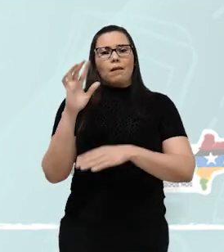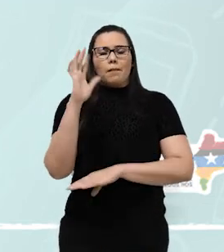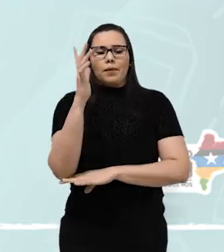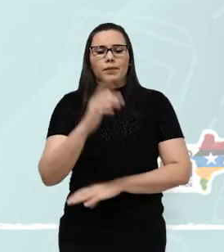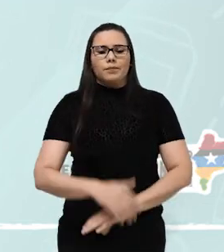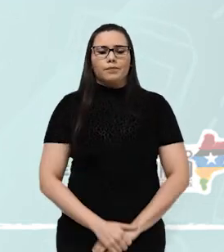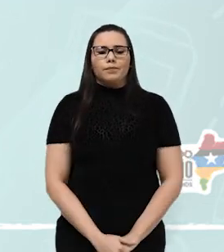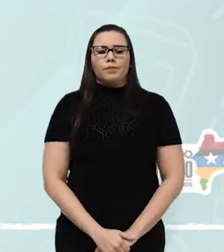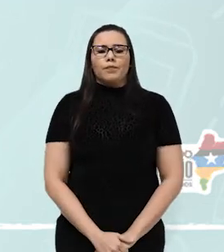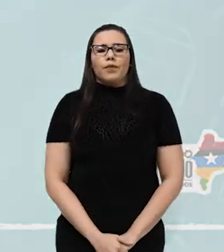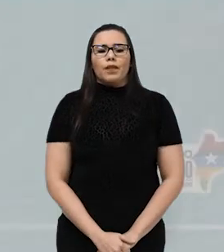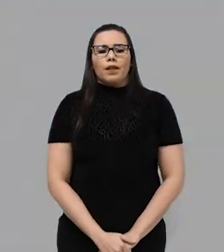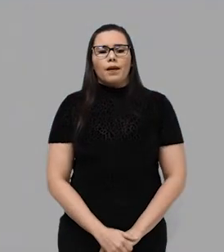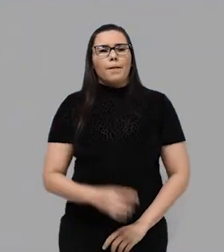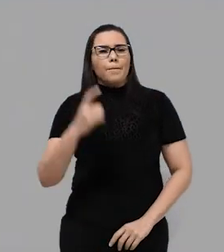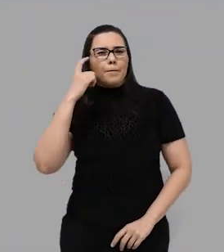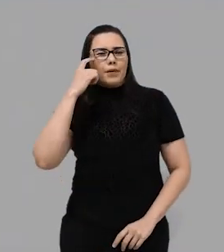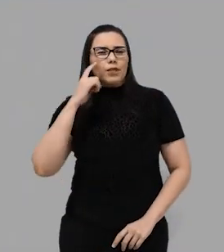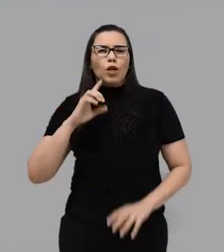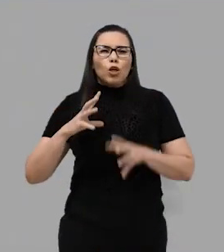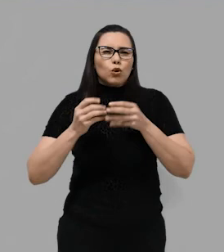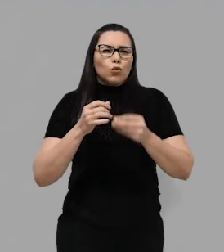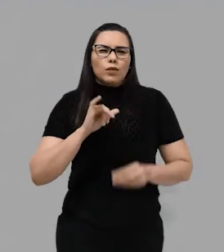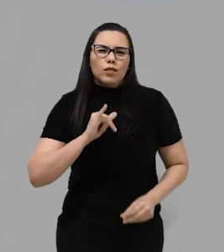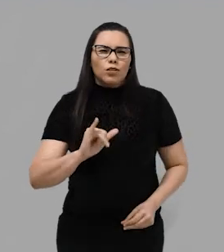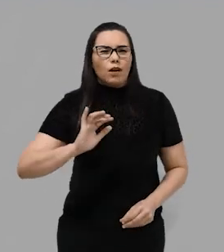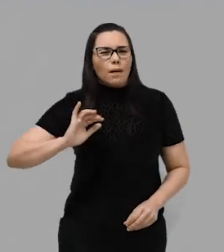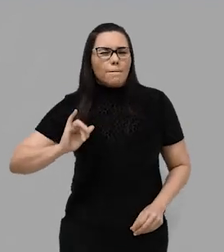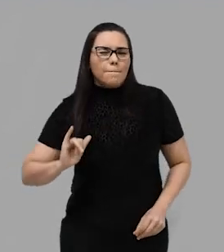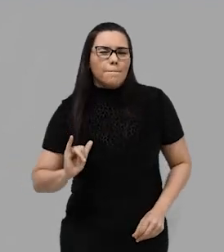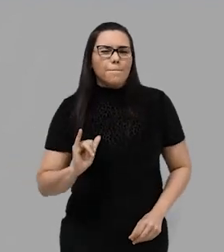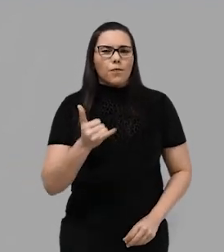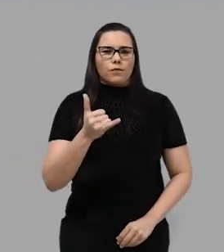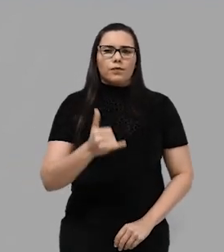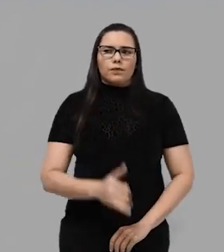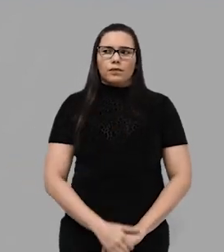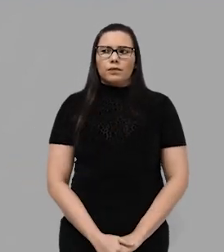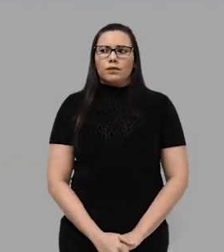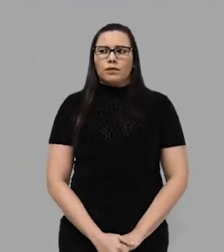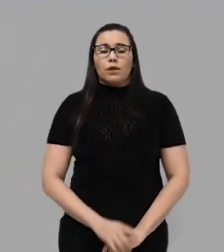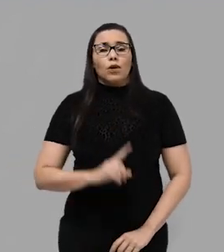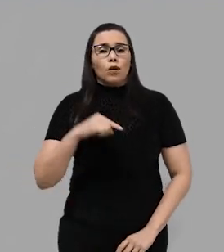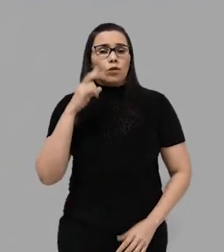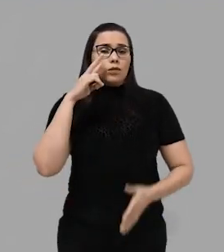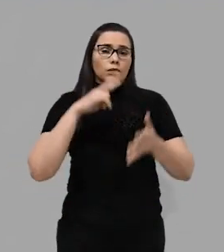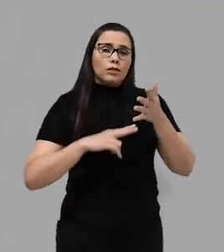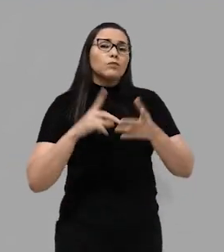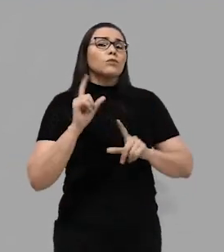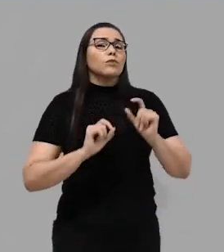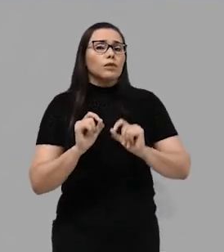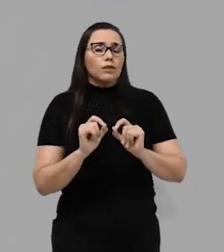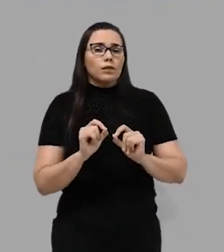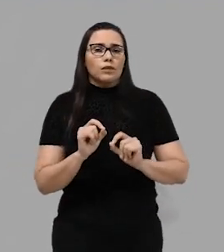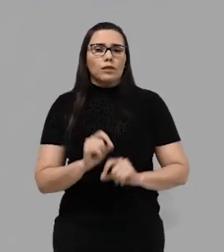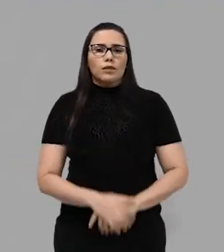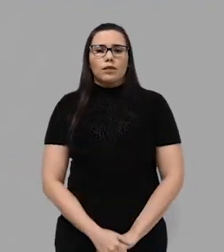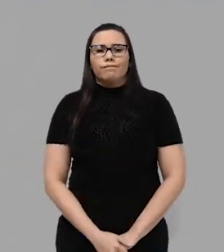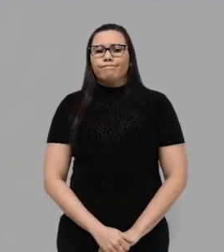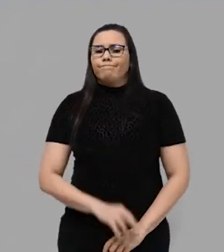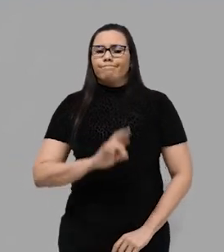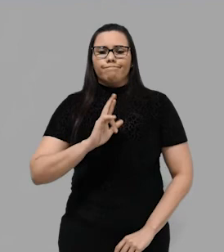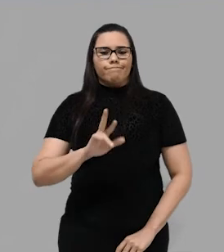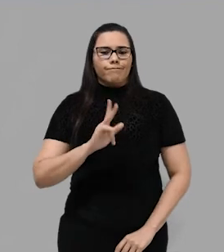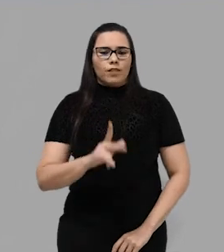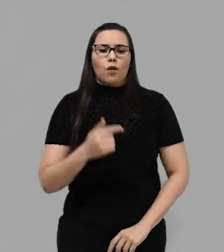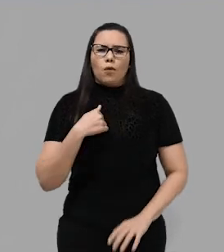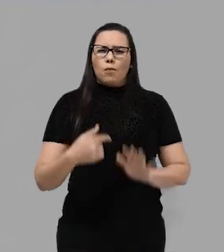produtores, será que toda ela vai ser aproveitada pelo consumidor primário? Nós acabamos de ler que não. Por quê?